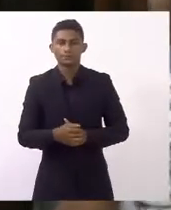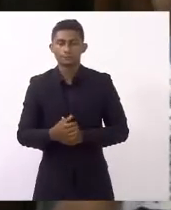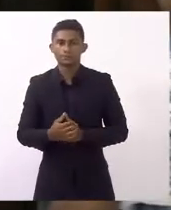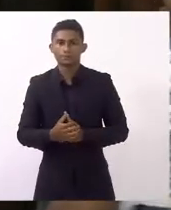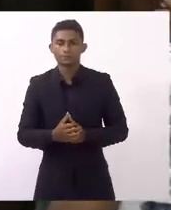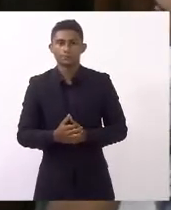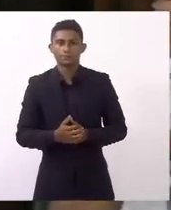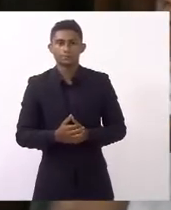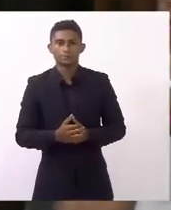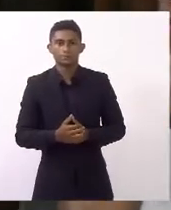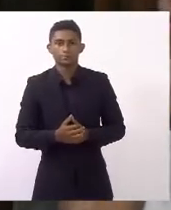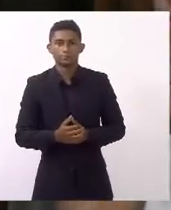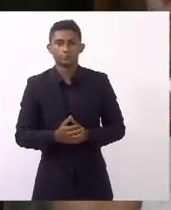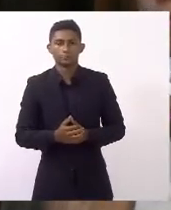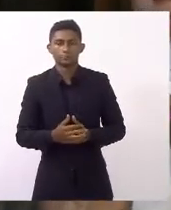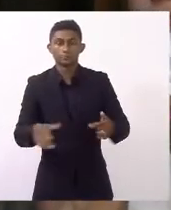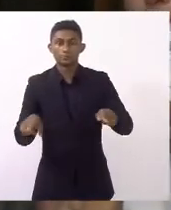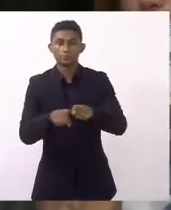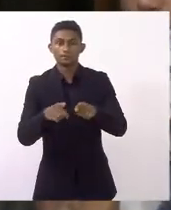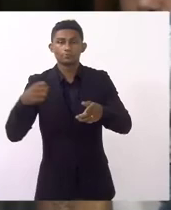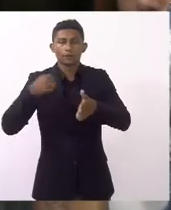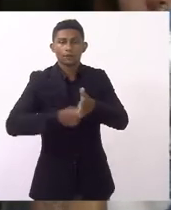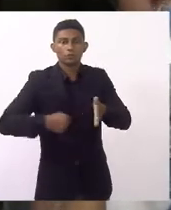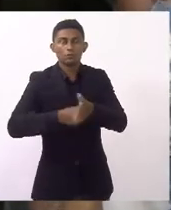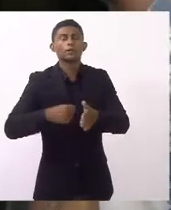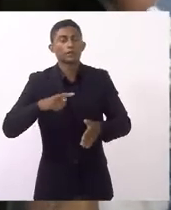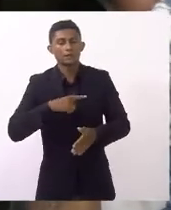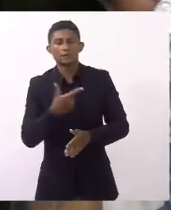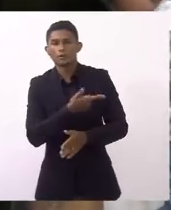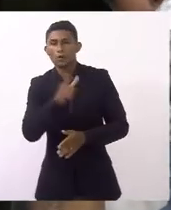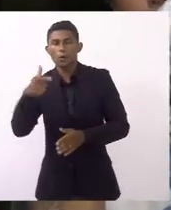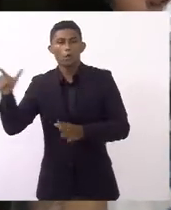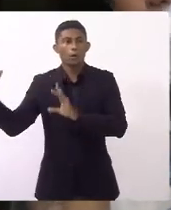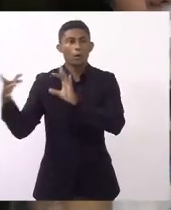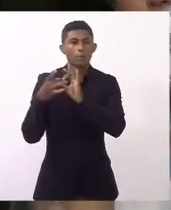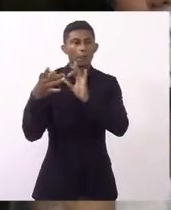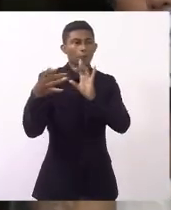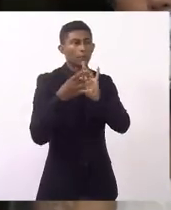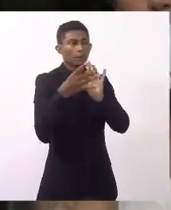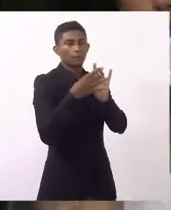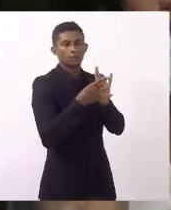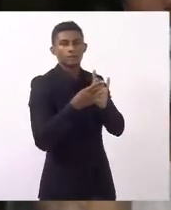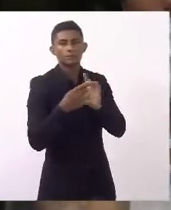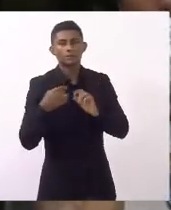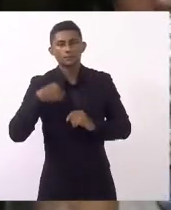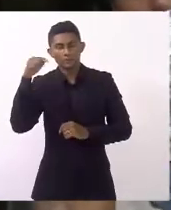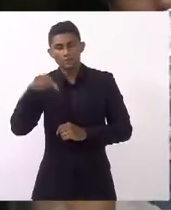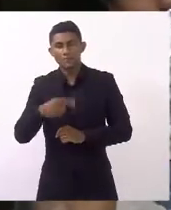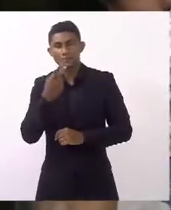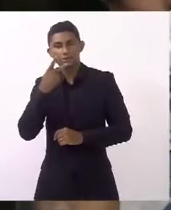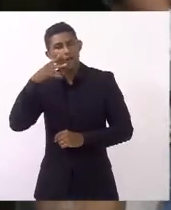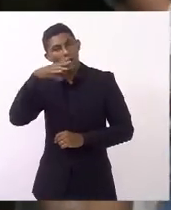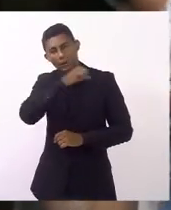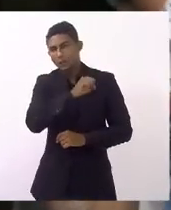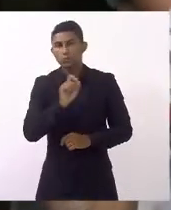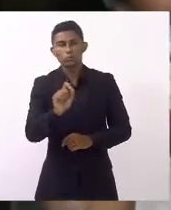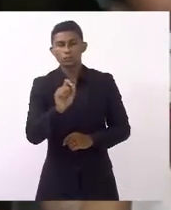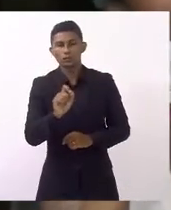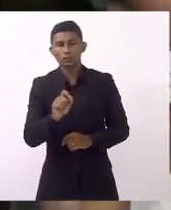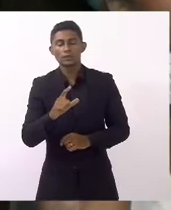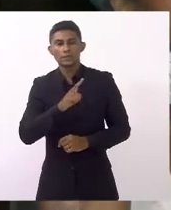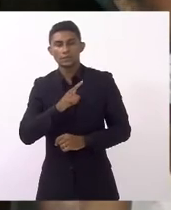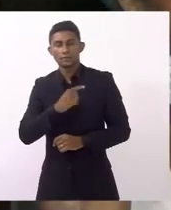gente não chegasse e nessa luta gente também teve outras parcerias E aí eu queria quebrar rapidamente protocolo e